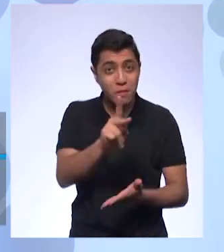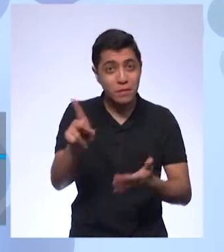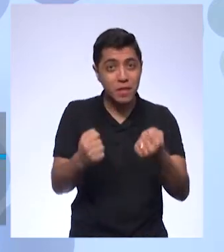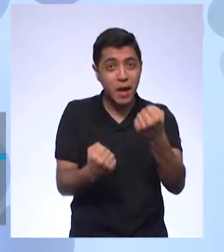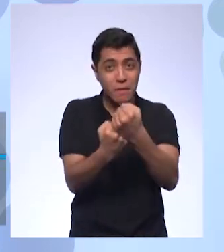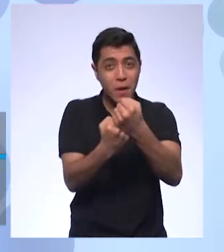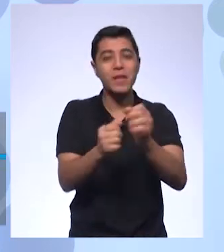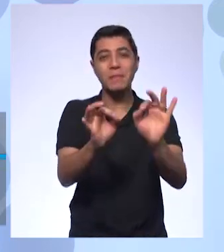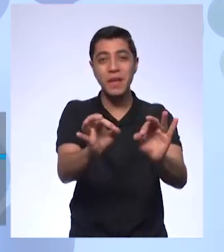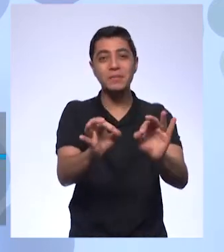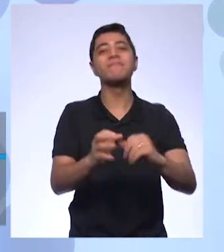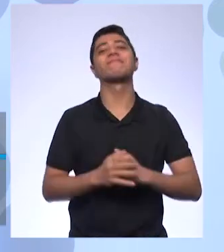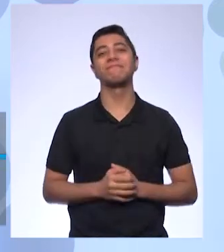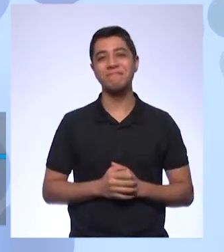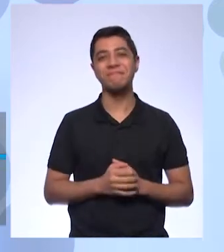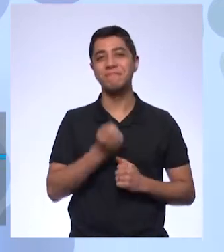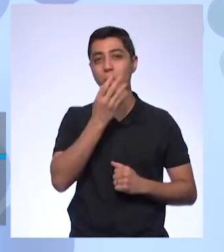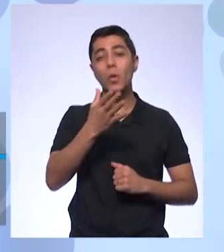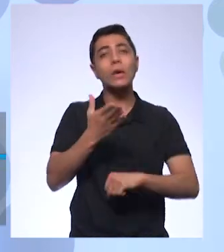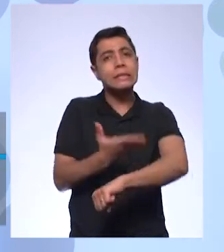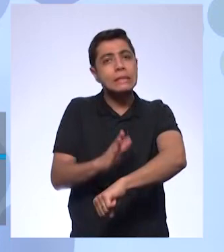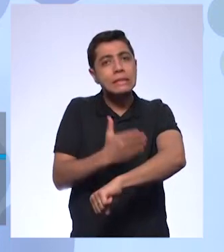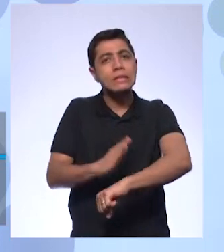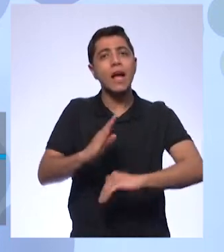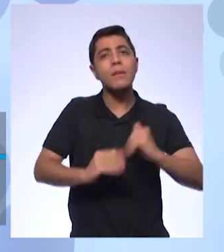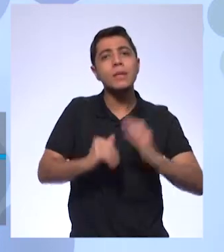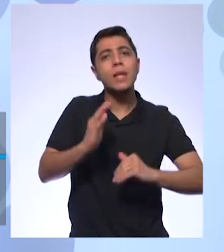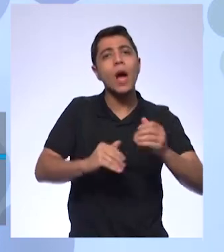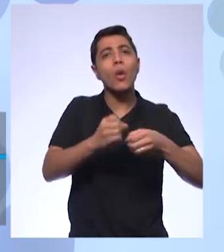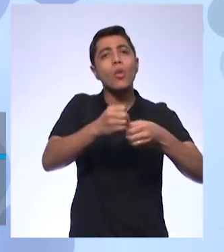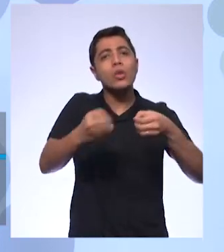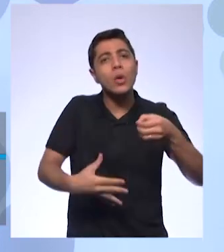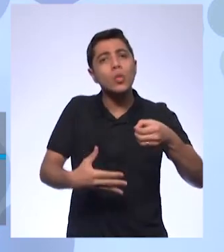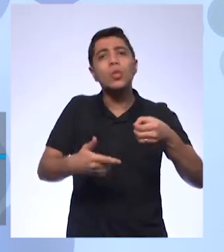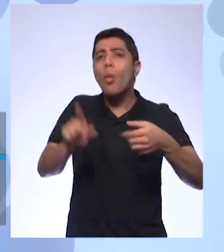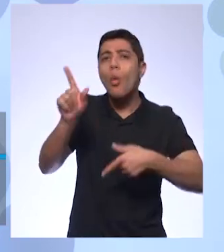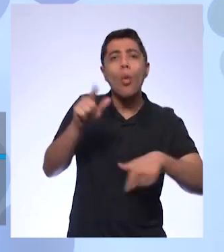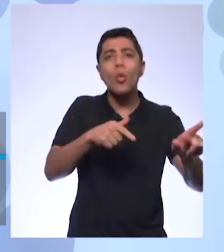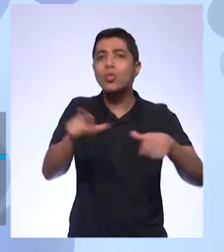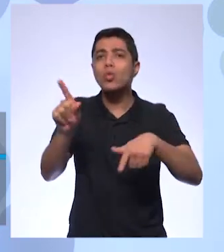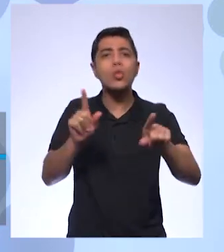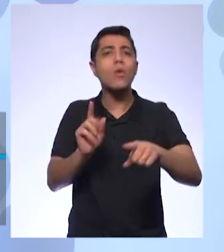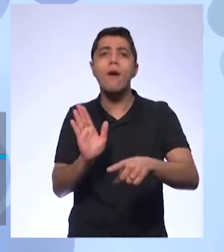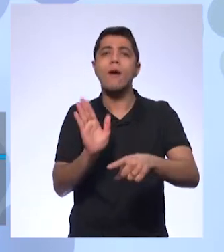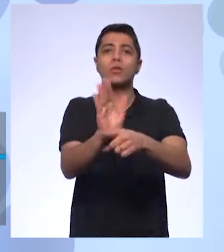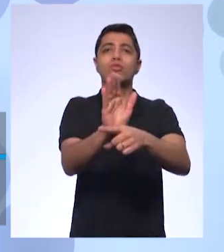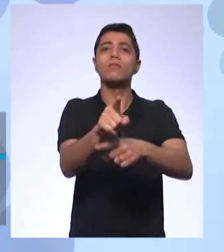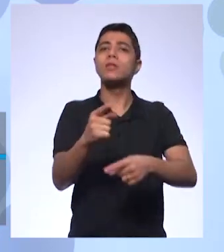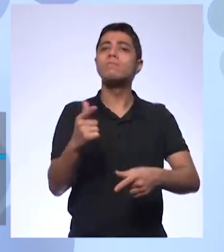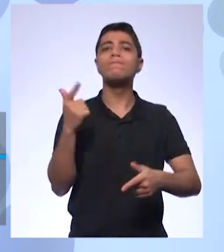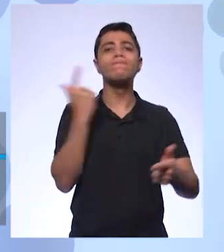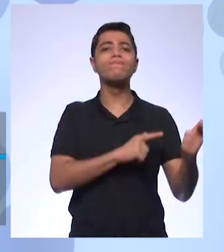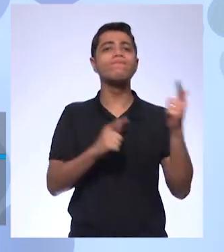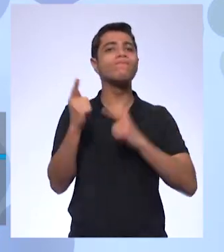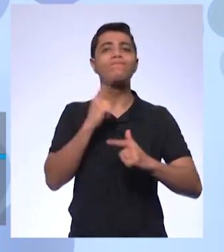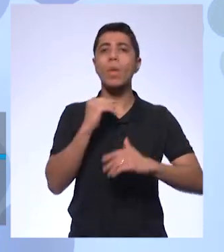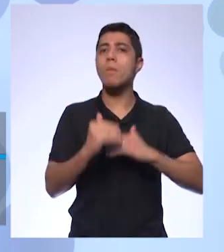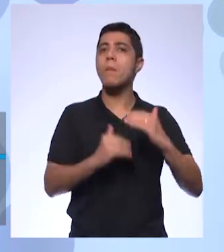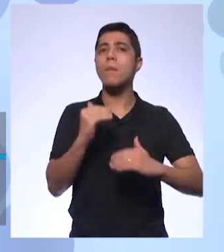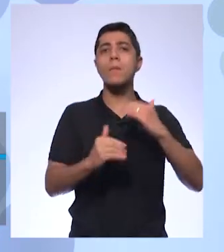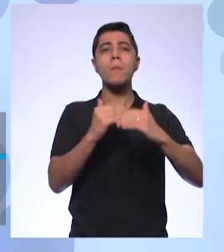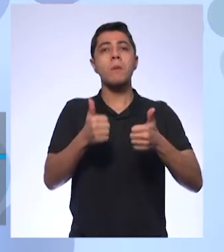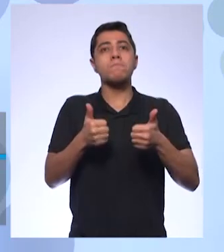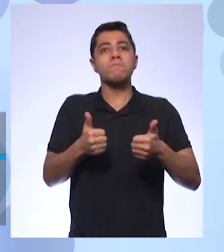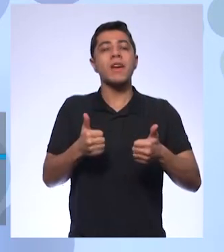outras habilidades, muitos outros conteúdos que vão contribuir para vocês chegarem nesse resultado brilhante que nos enche